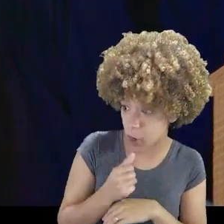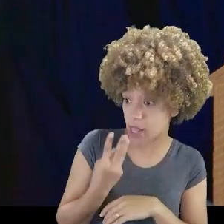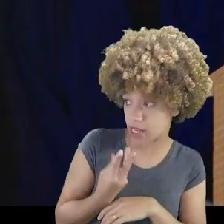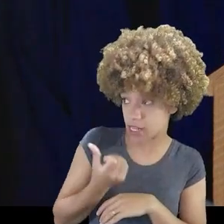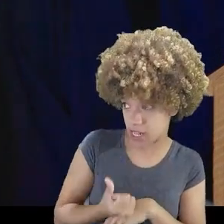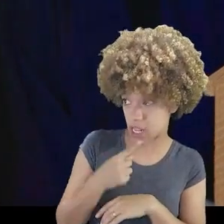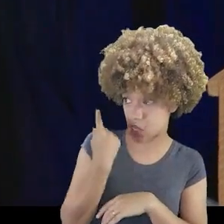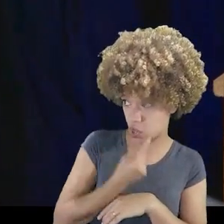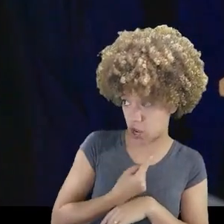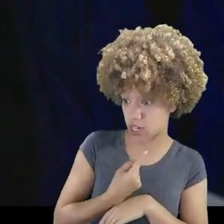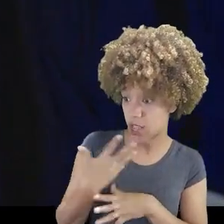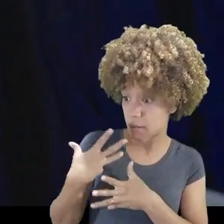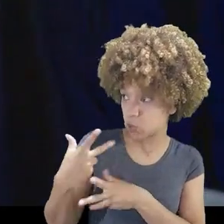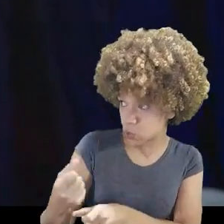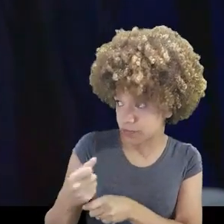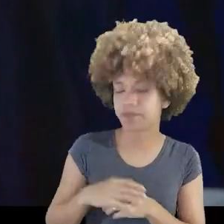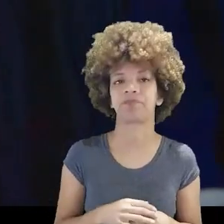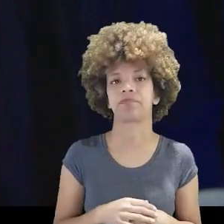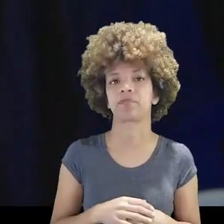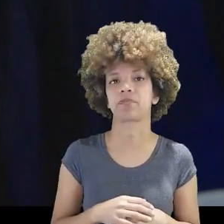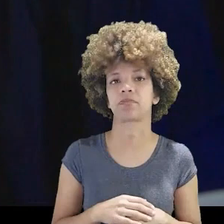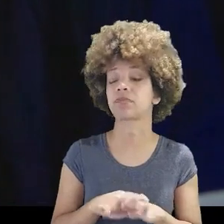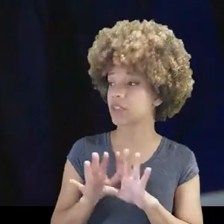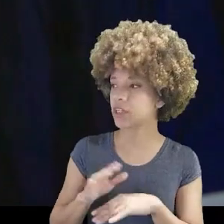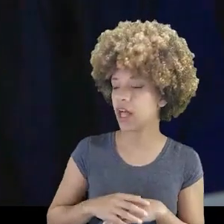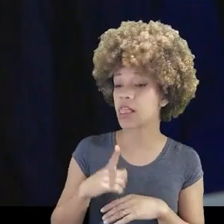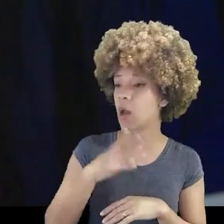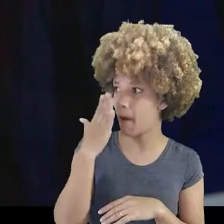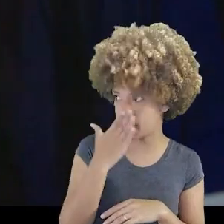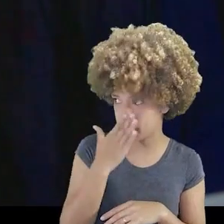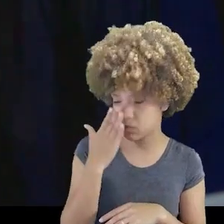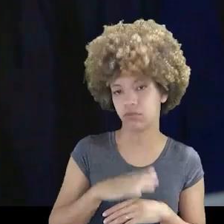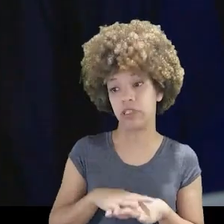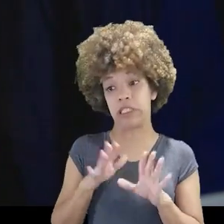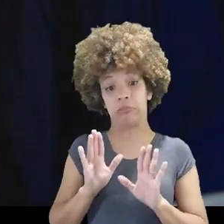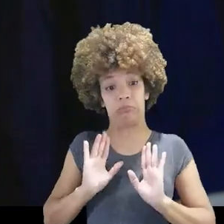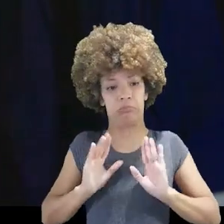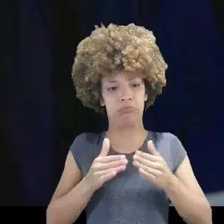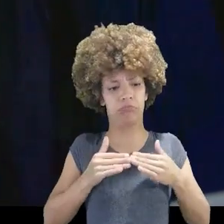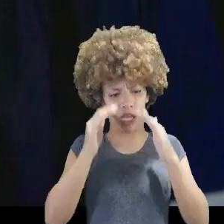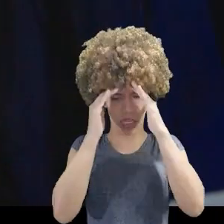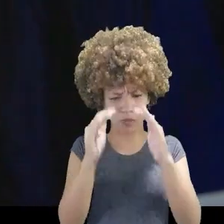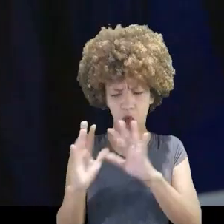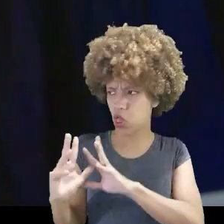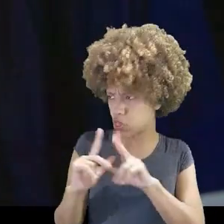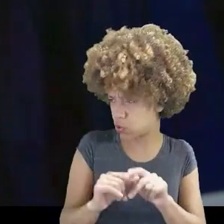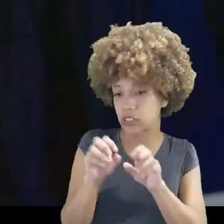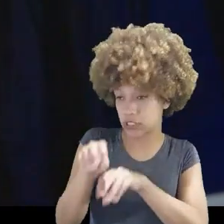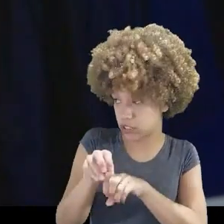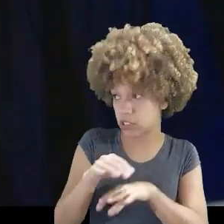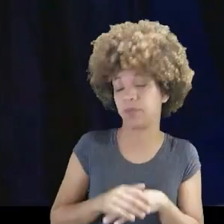36 horas para sair da todo dia da tua vida pega uma prostituta que aliás nada contra Eu tenho todas as minhas clientes